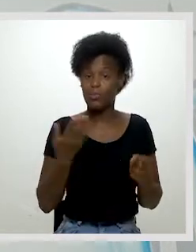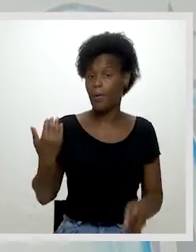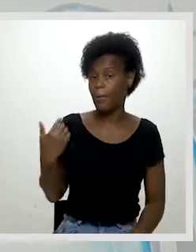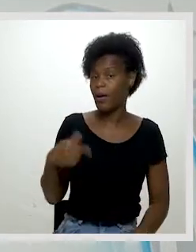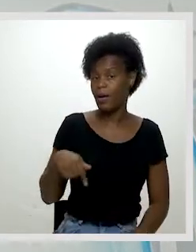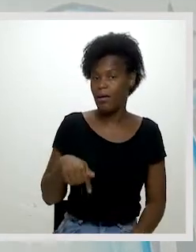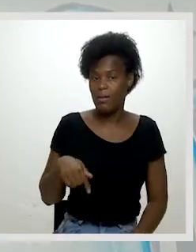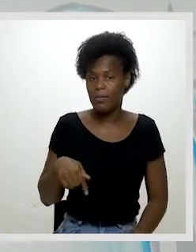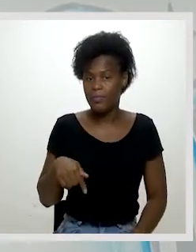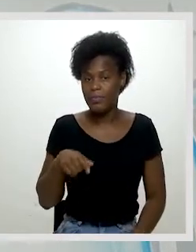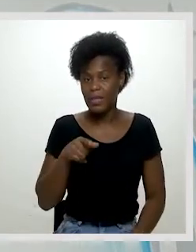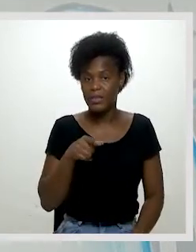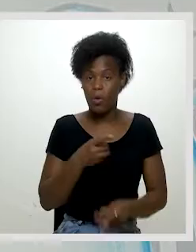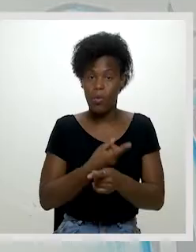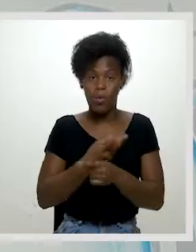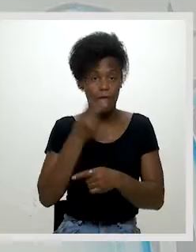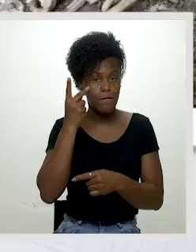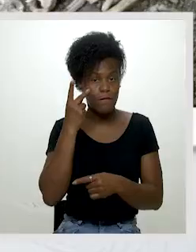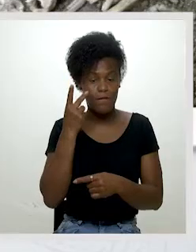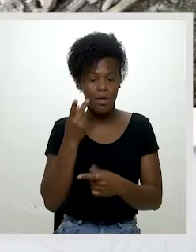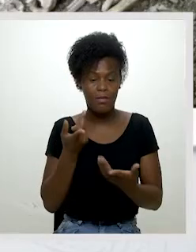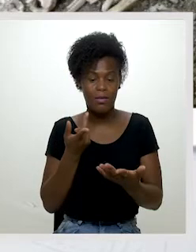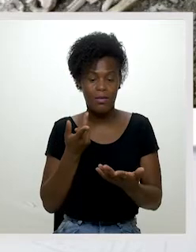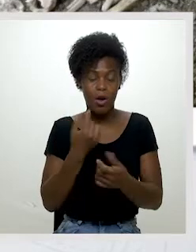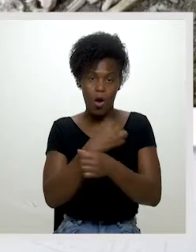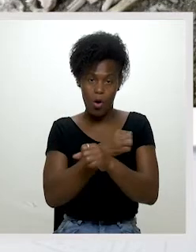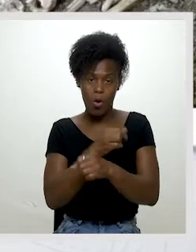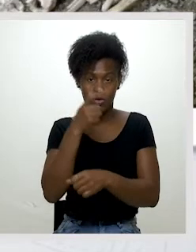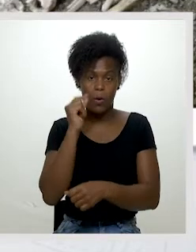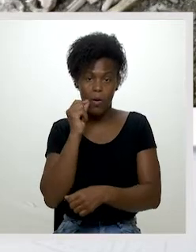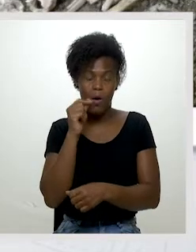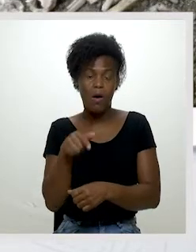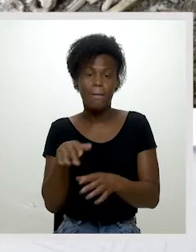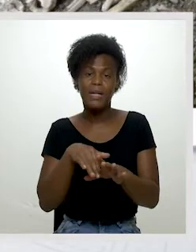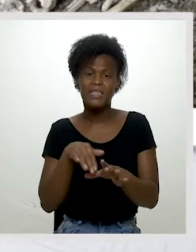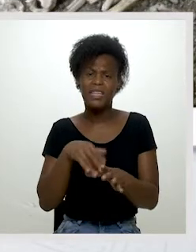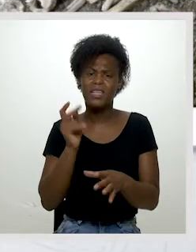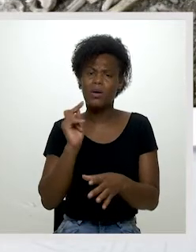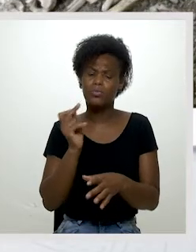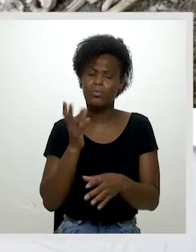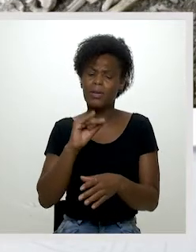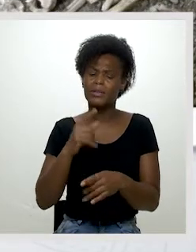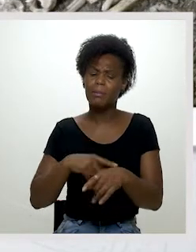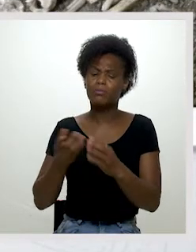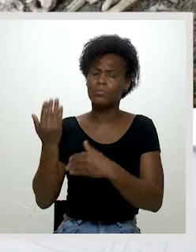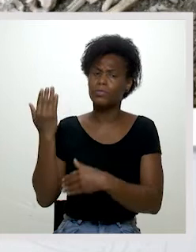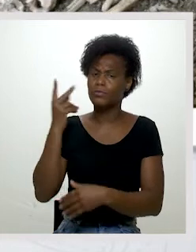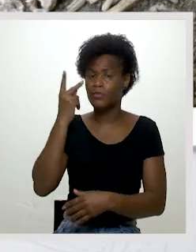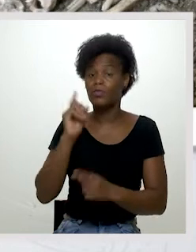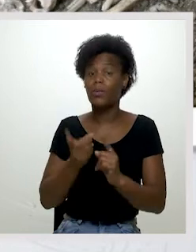início, este ser vivo, este resto de ser vivo aqui, pertence a um ser vivo que viveu há muito mais tempo do